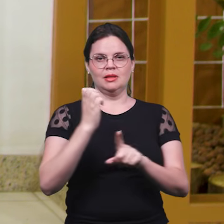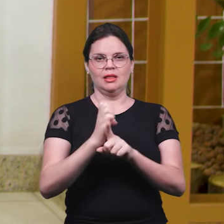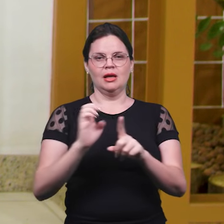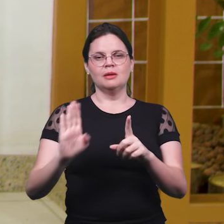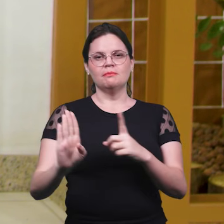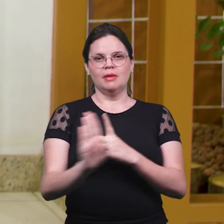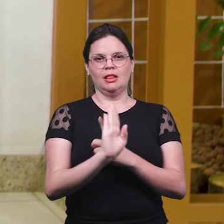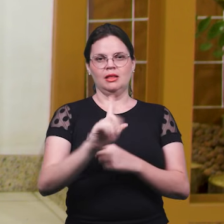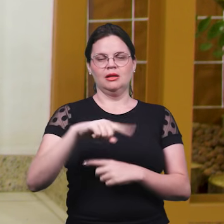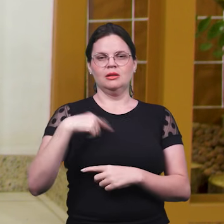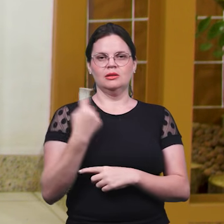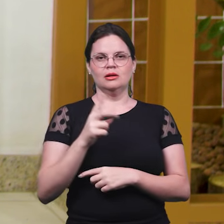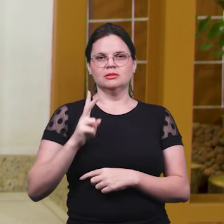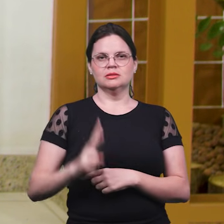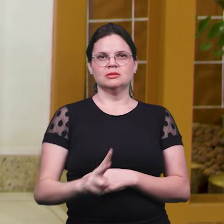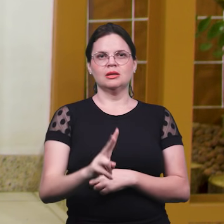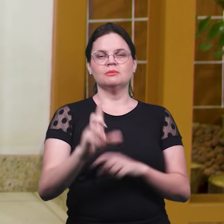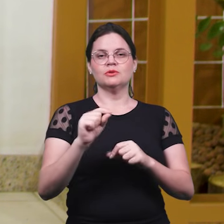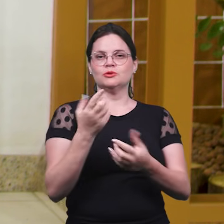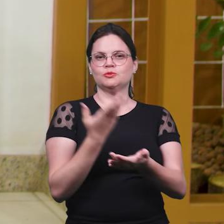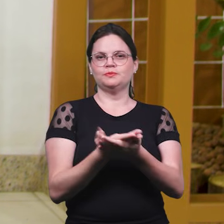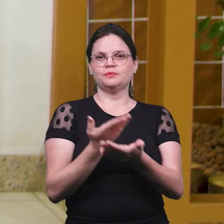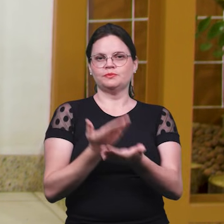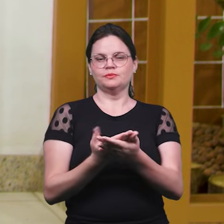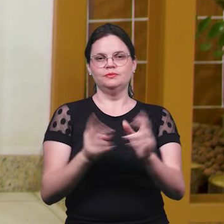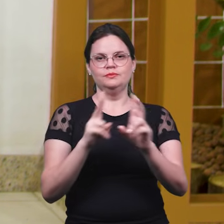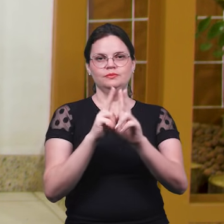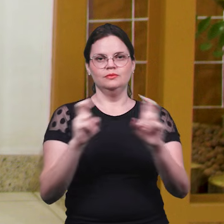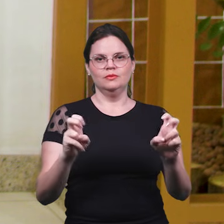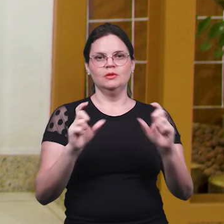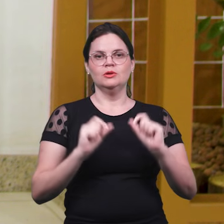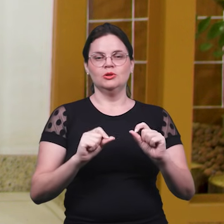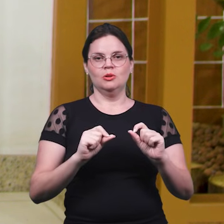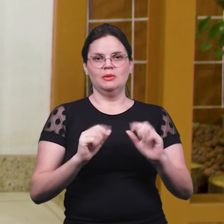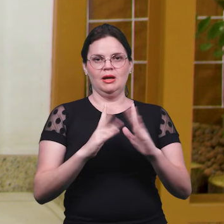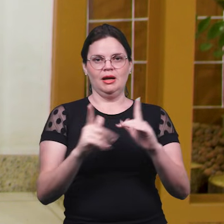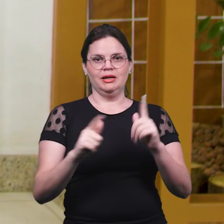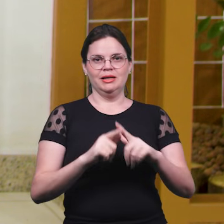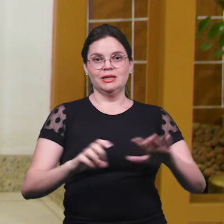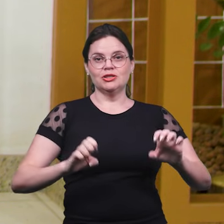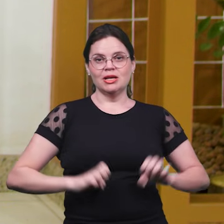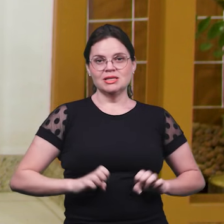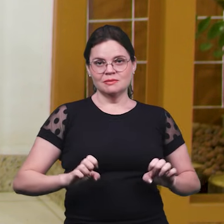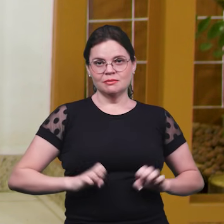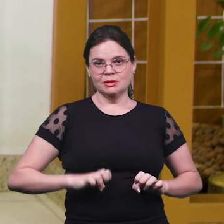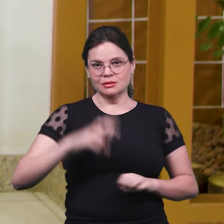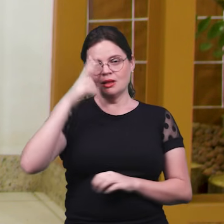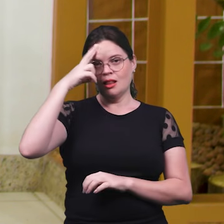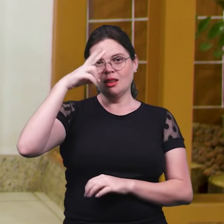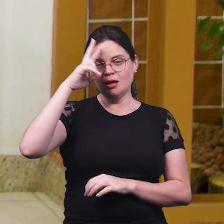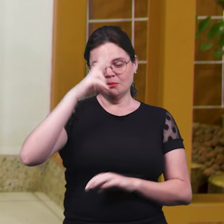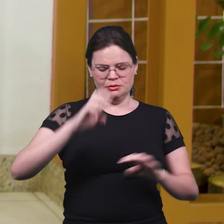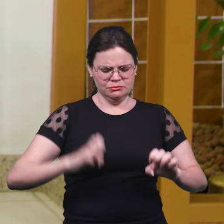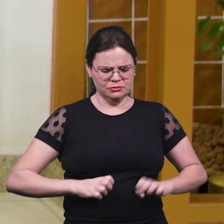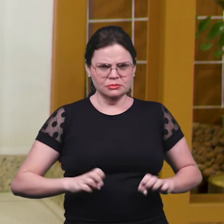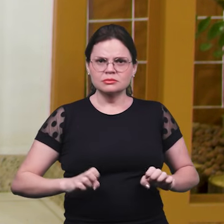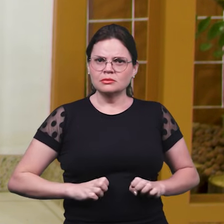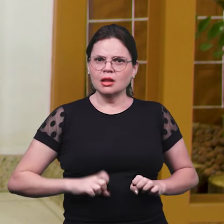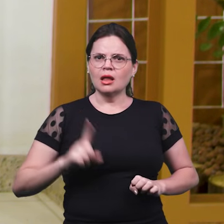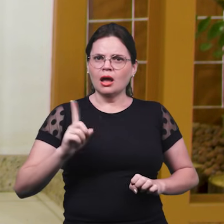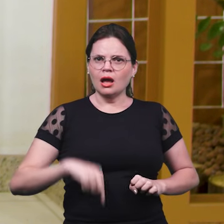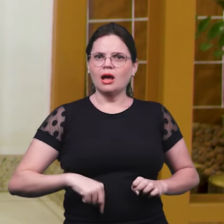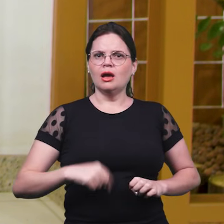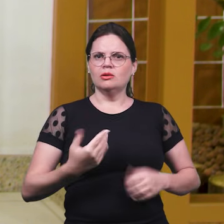Escola Bíblica Dominical nós temos ultimamente estudando sobre a igreja de Esmirna. Esmirna foi uma igreja